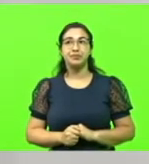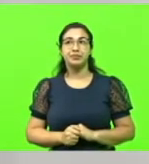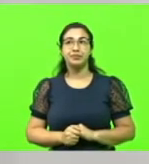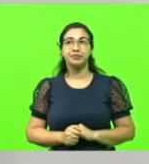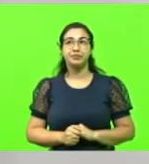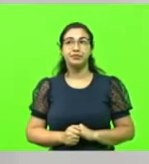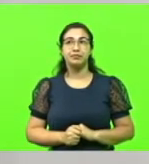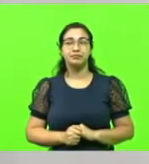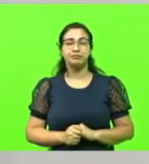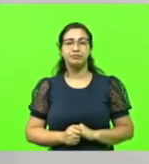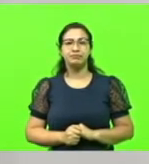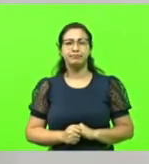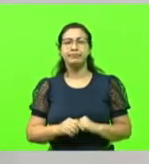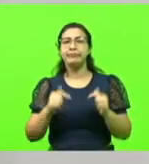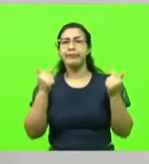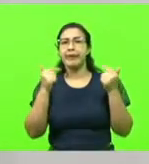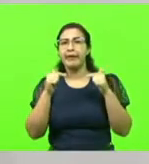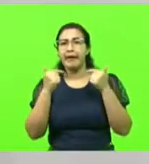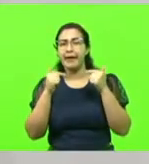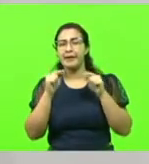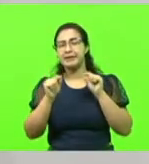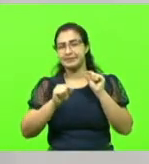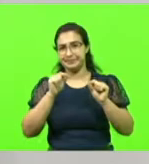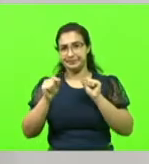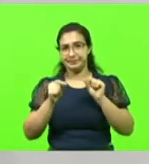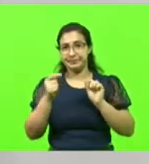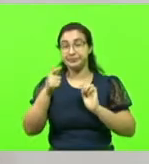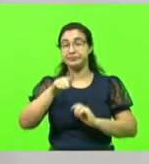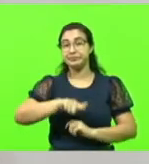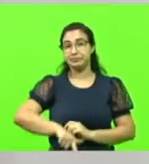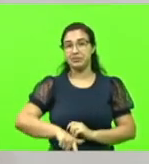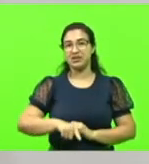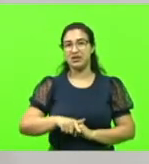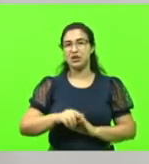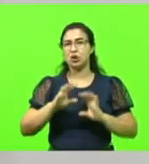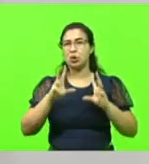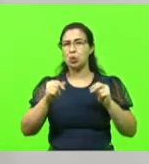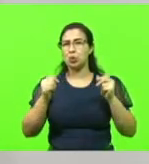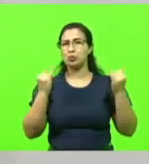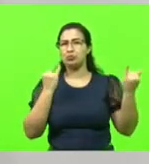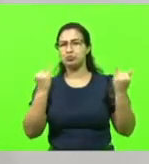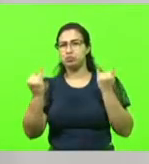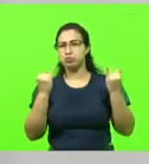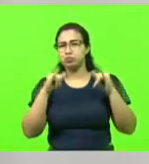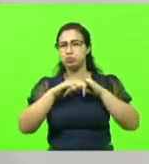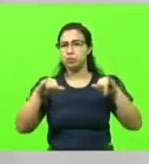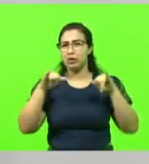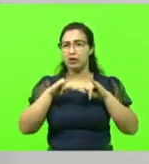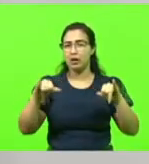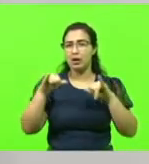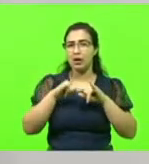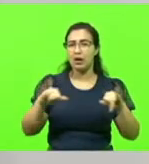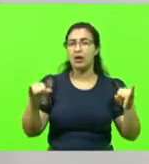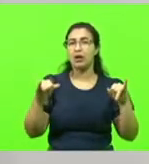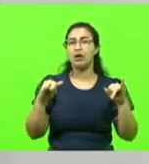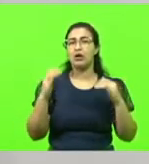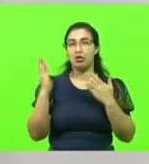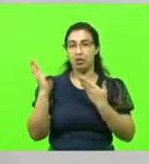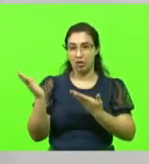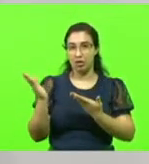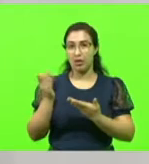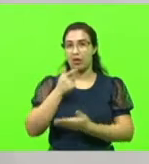E acho engraçado que fizeram todo esse drama aqui, né, quando se trata desse vagabundo